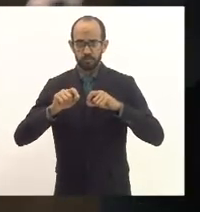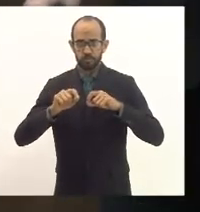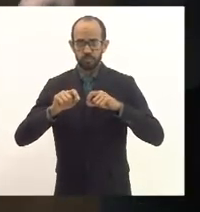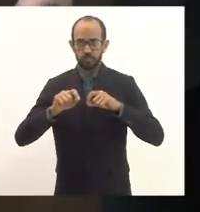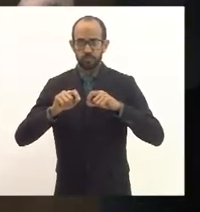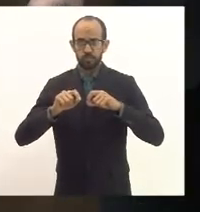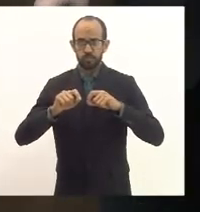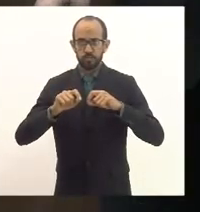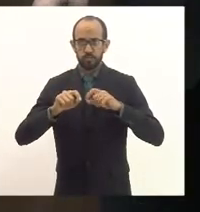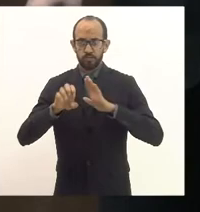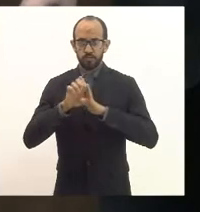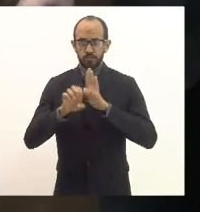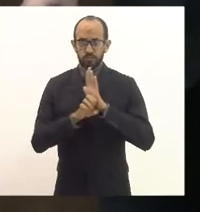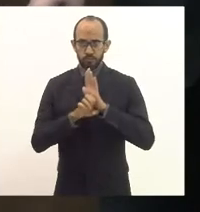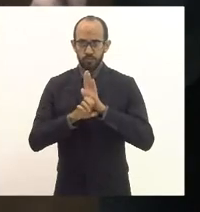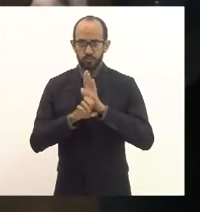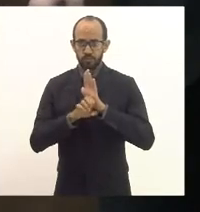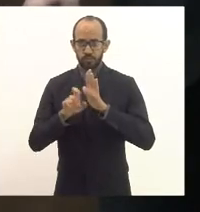A gente entende que as emendas elas